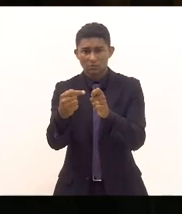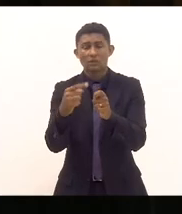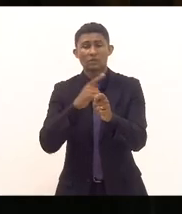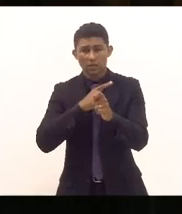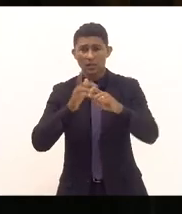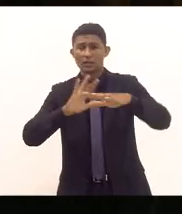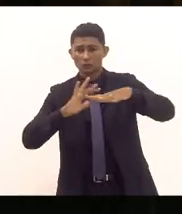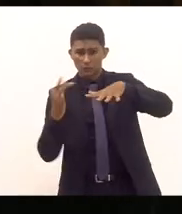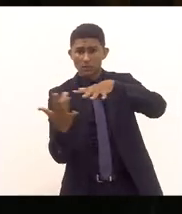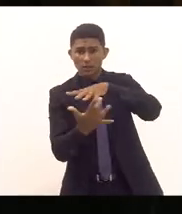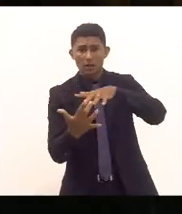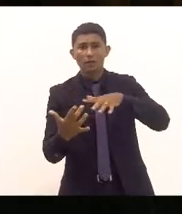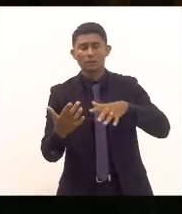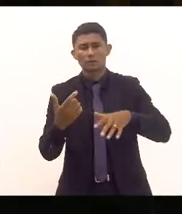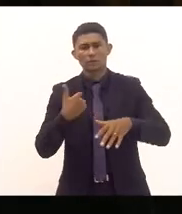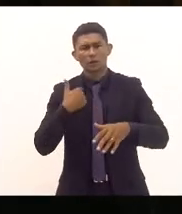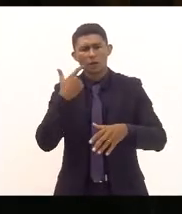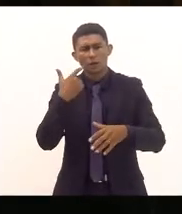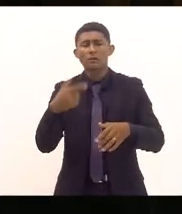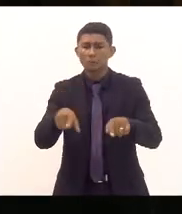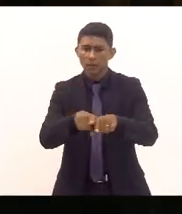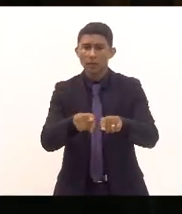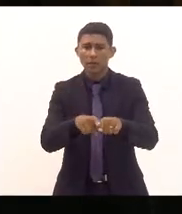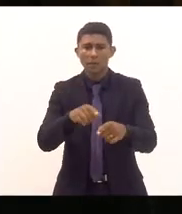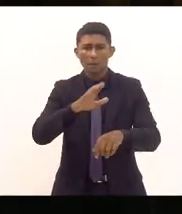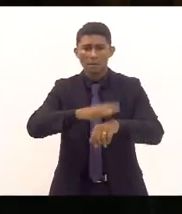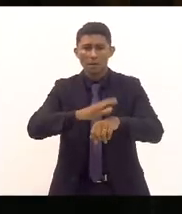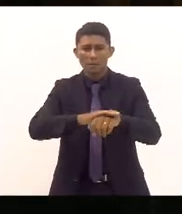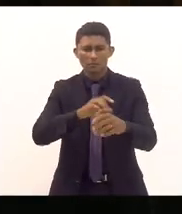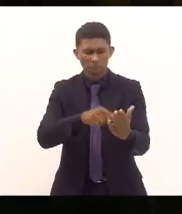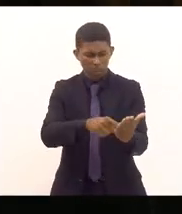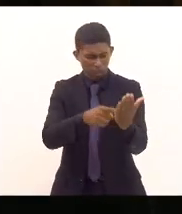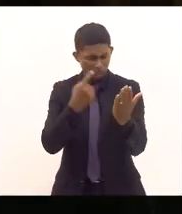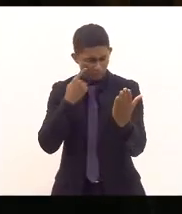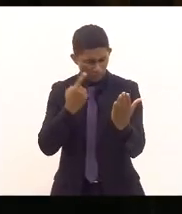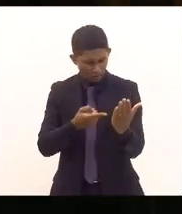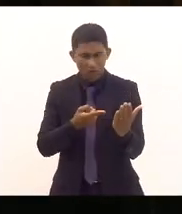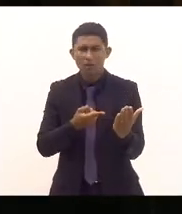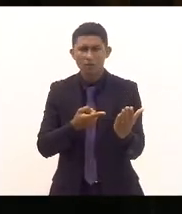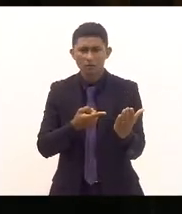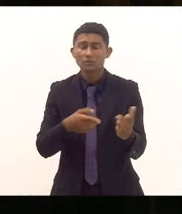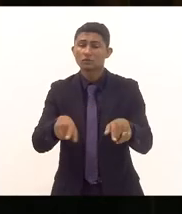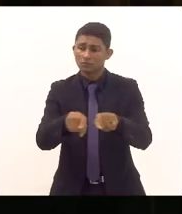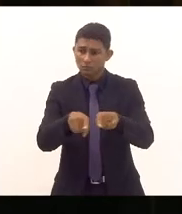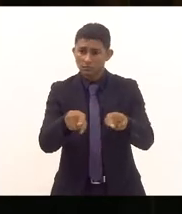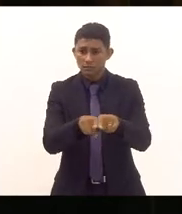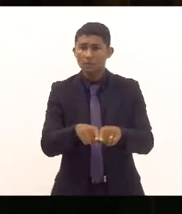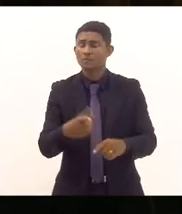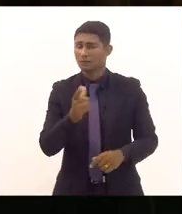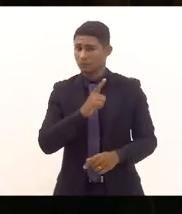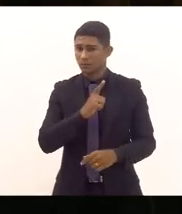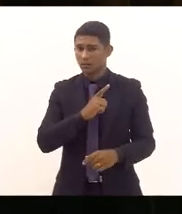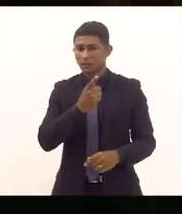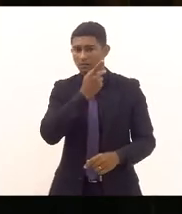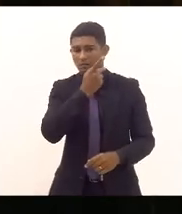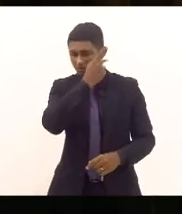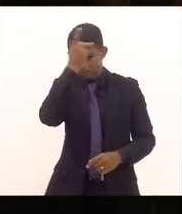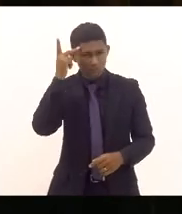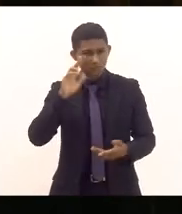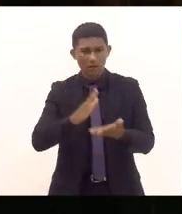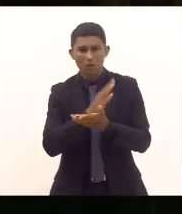sociais eu pude pegar nas mãos um santinho desse há relatos de que é